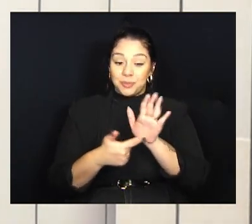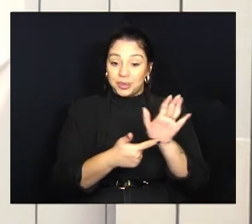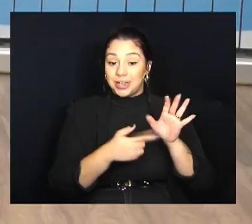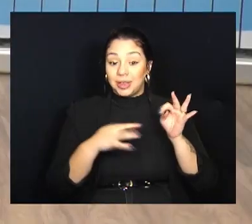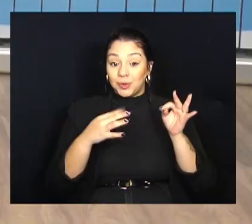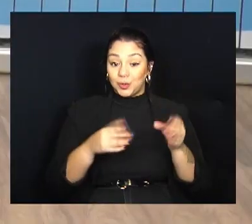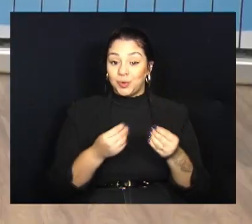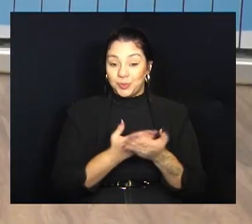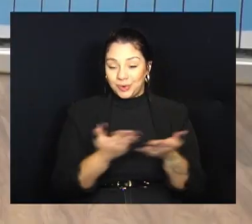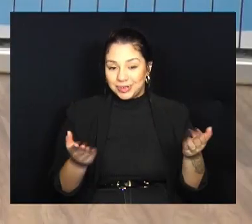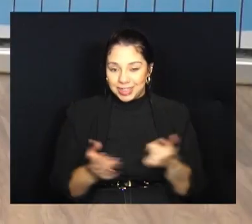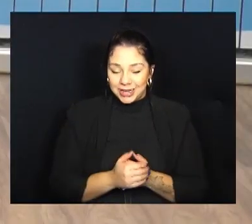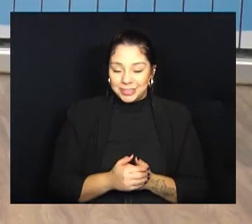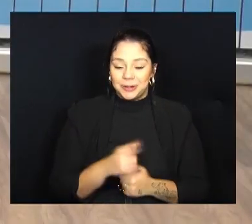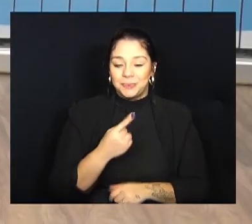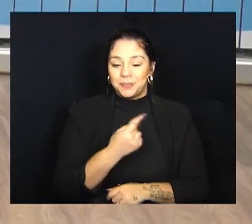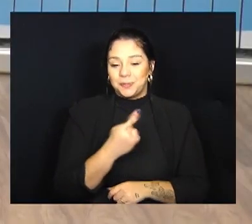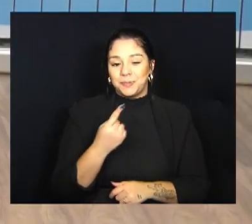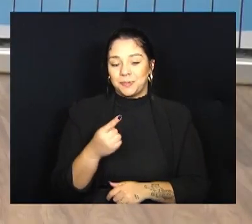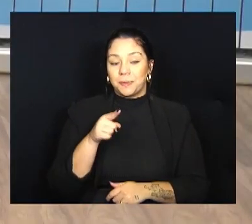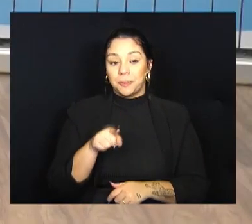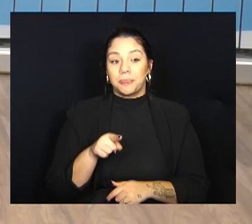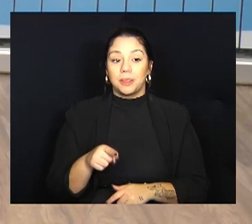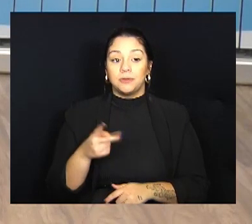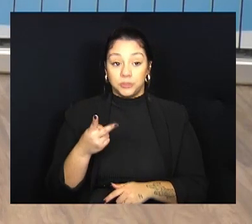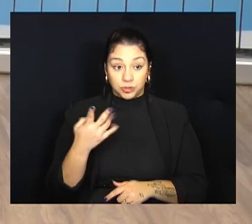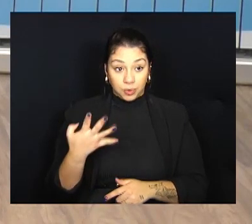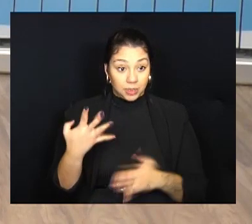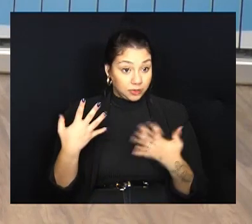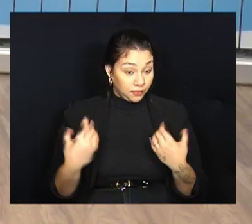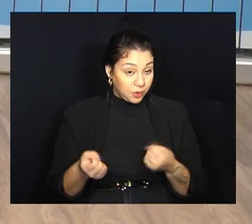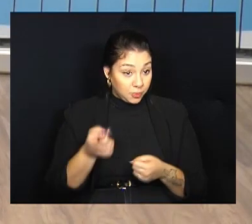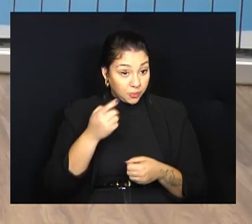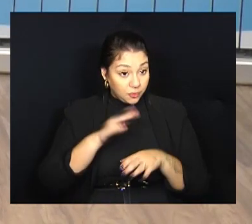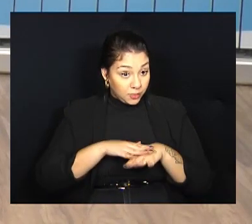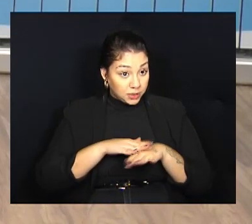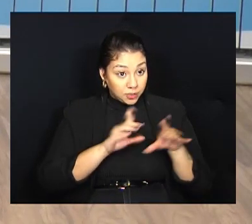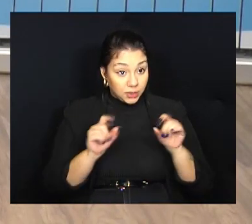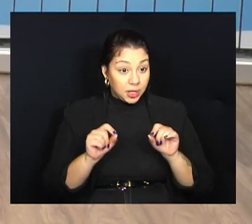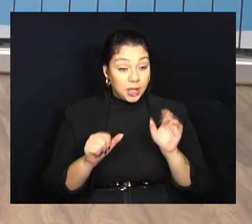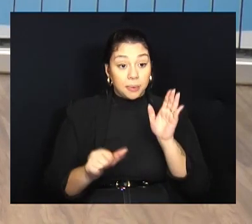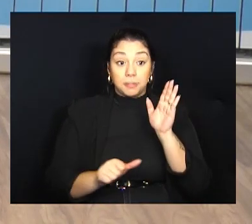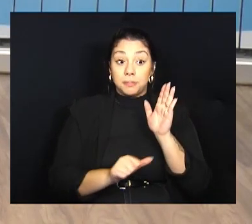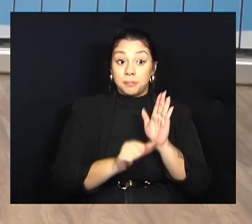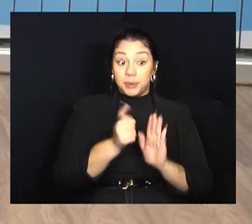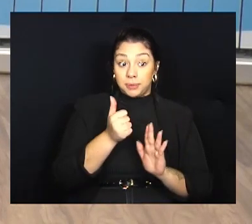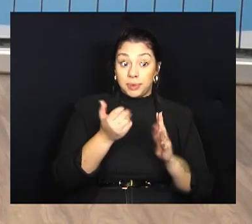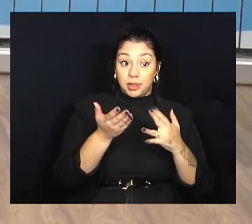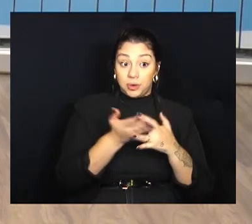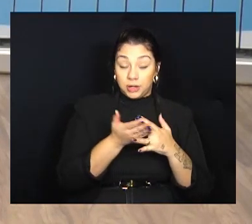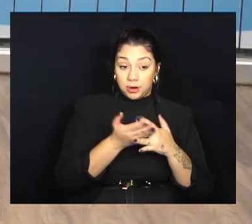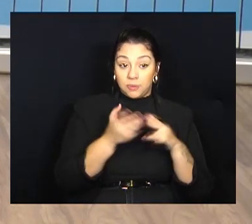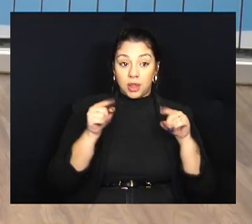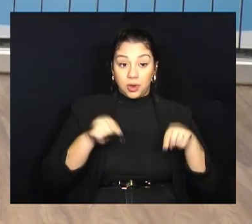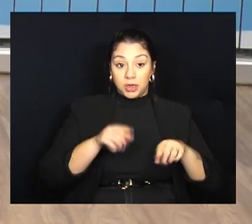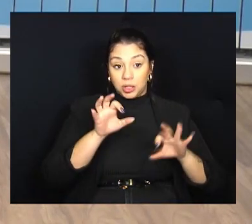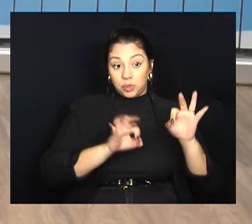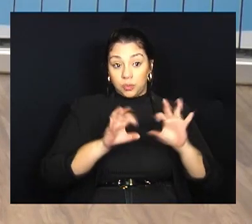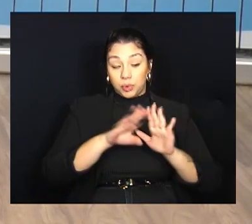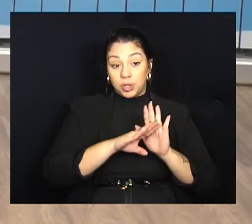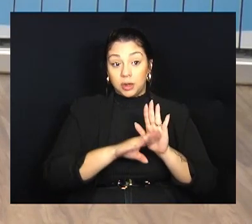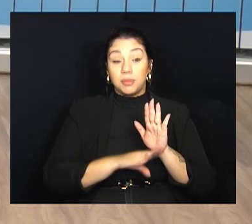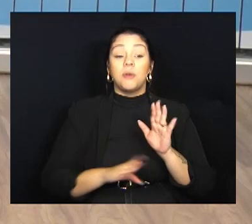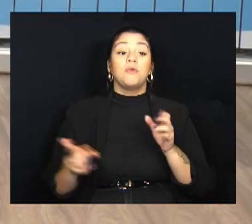vocês. 11 horas mais 24 minutos, vamos fazer o seguinte, primeiro e último intervalo aqui no nosso programa e na volta